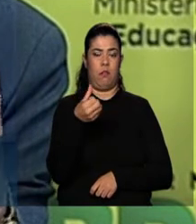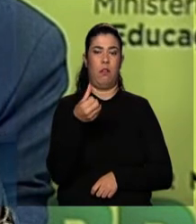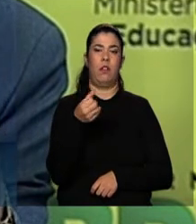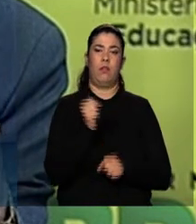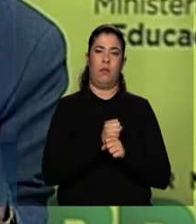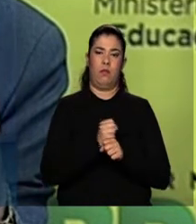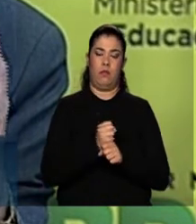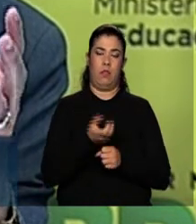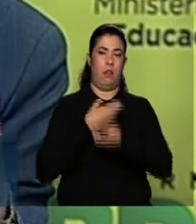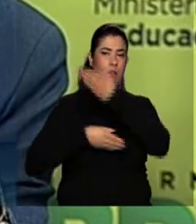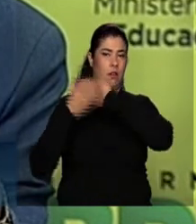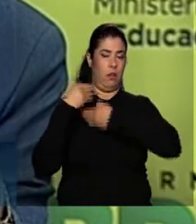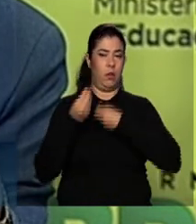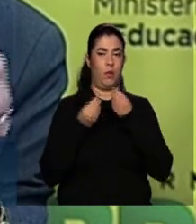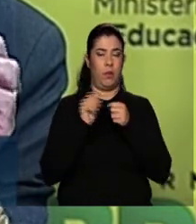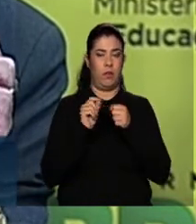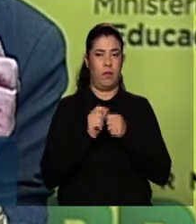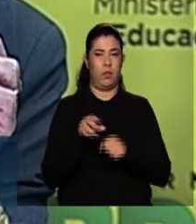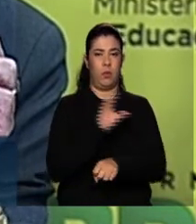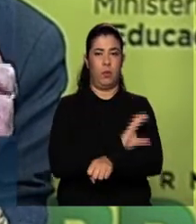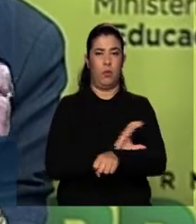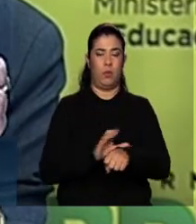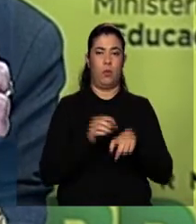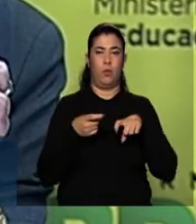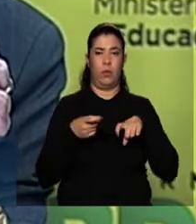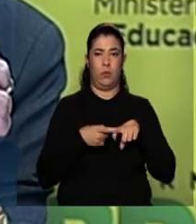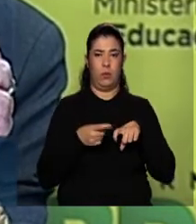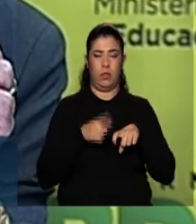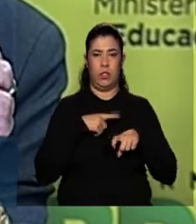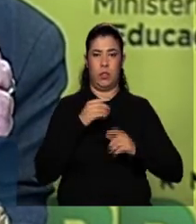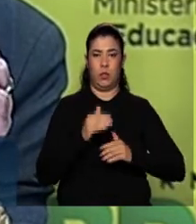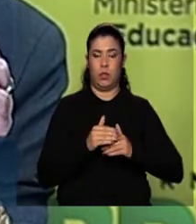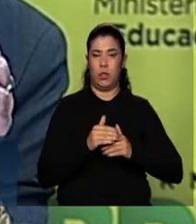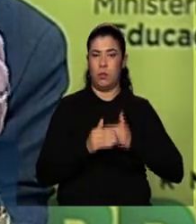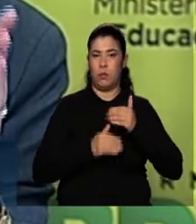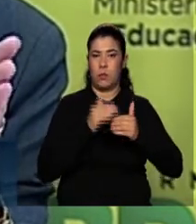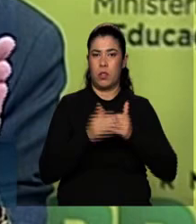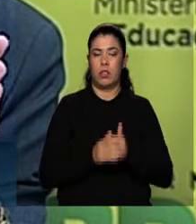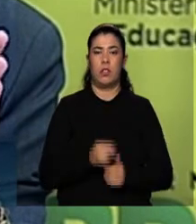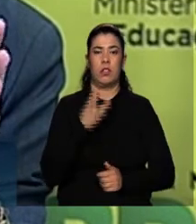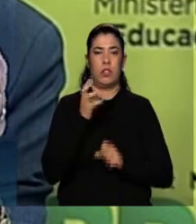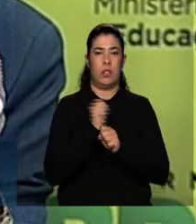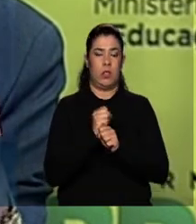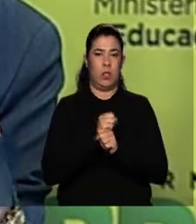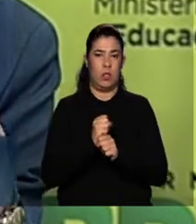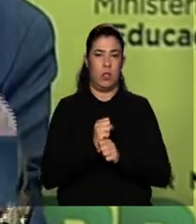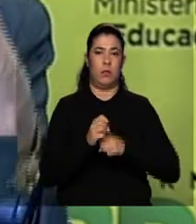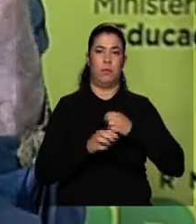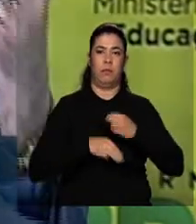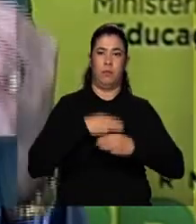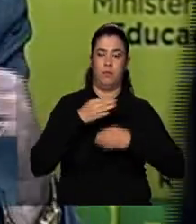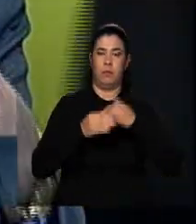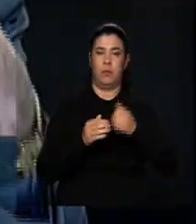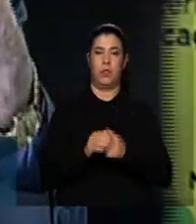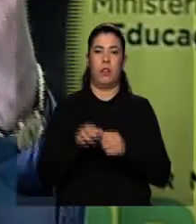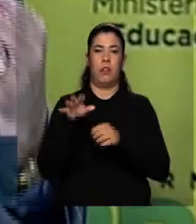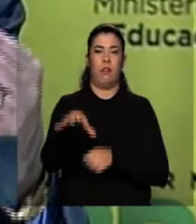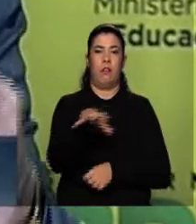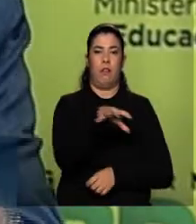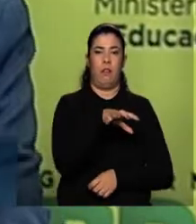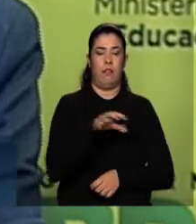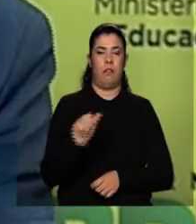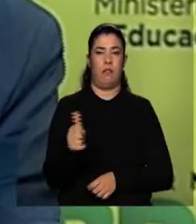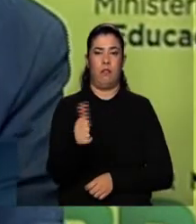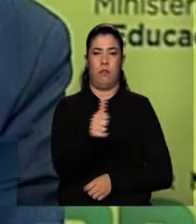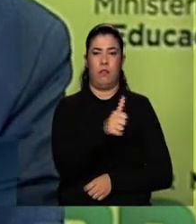Vocês sabem que antes, o que fazia com a medicina? Era o mesmo processo dos outros cursos. A cada 3 anos, aquelas áreas eram avaliadas